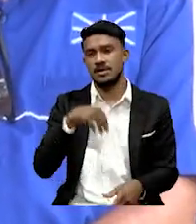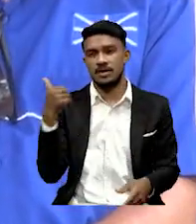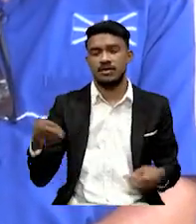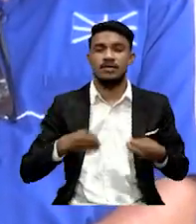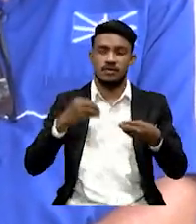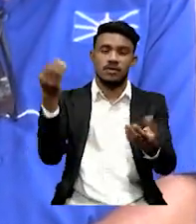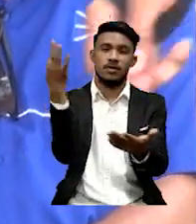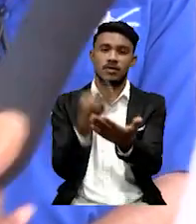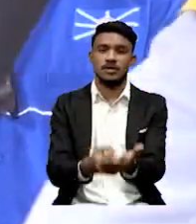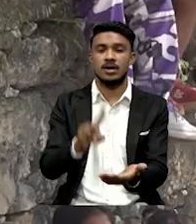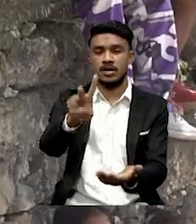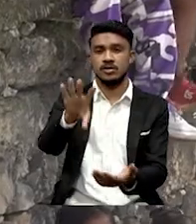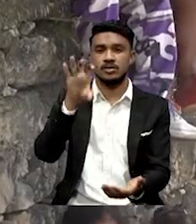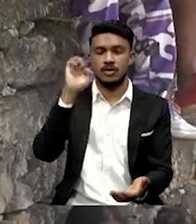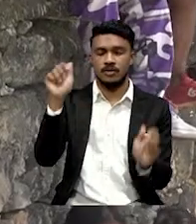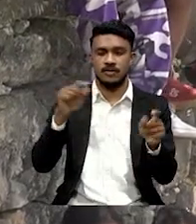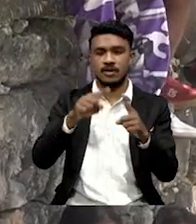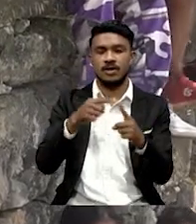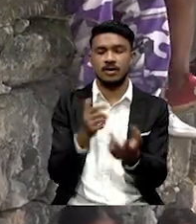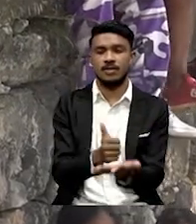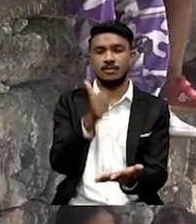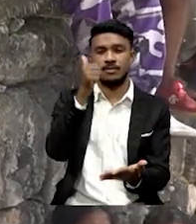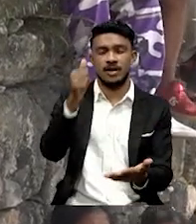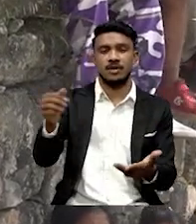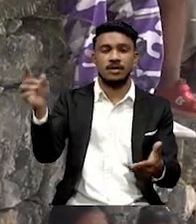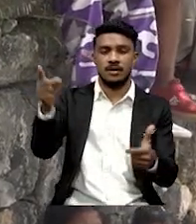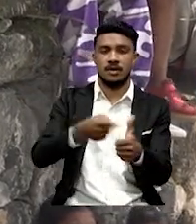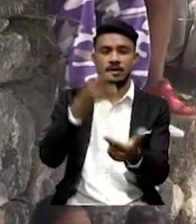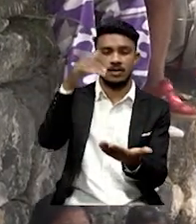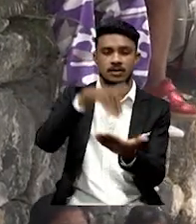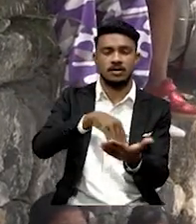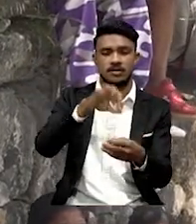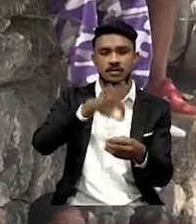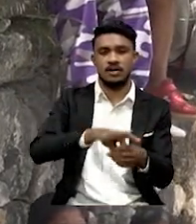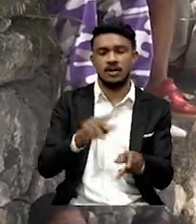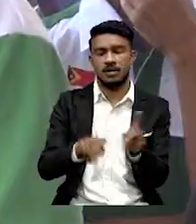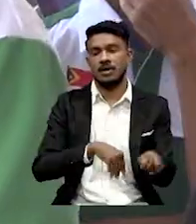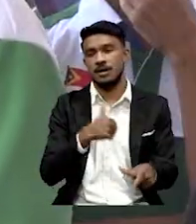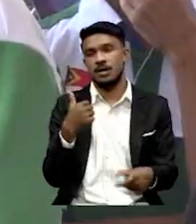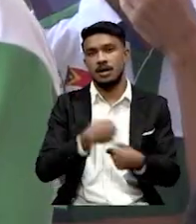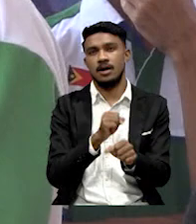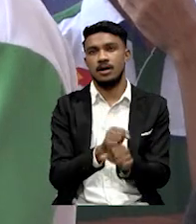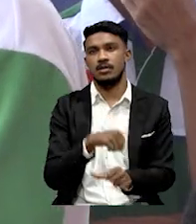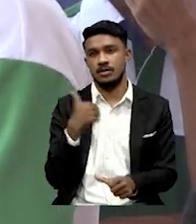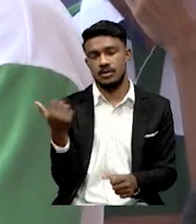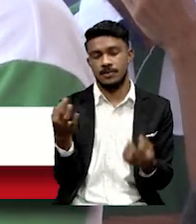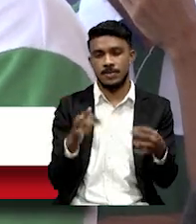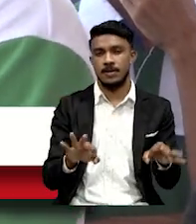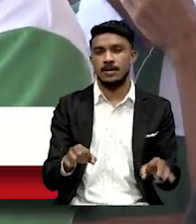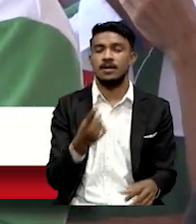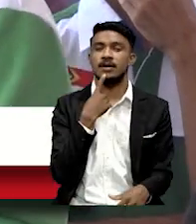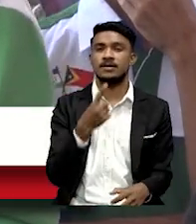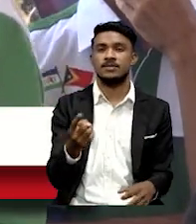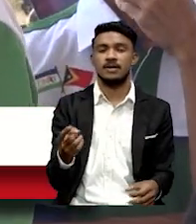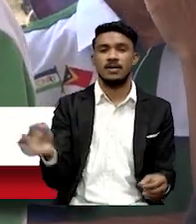srua, cada tinan, banhira manan e eleição segunda volta. É uma aula tem na propaganda, cada quando